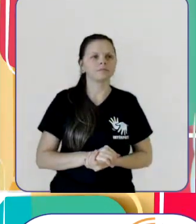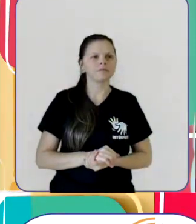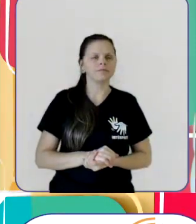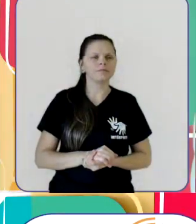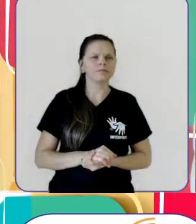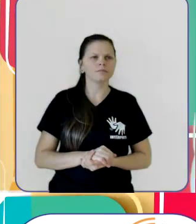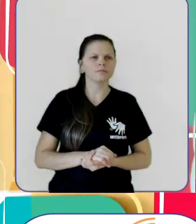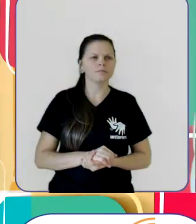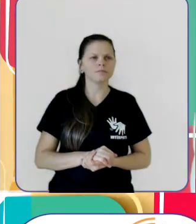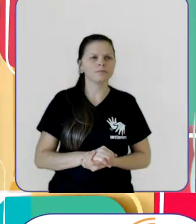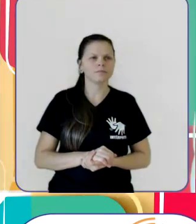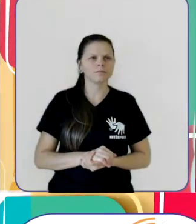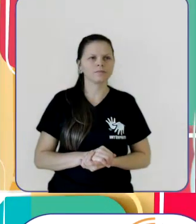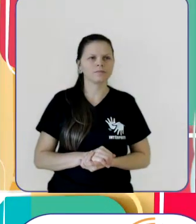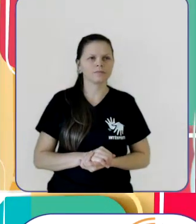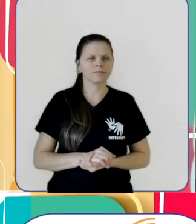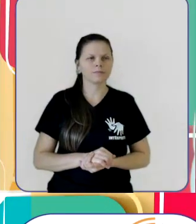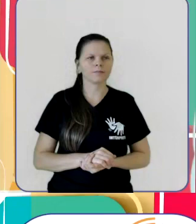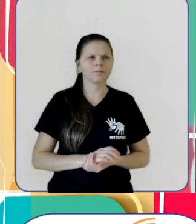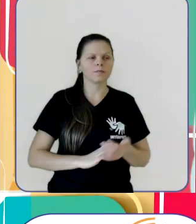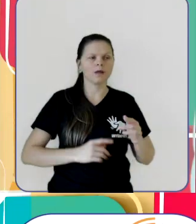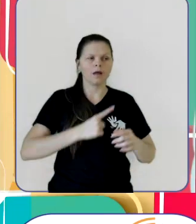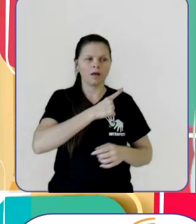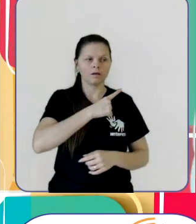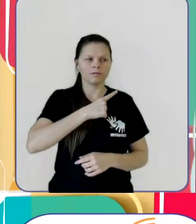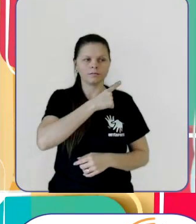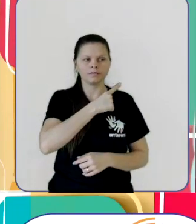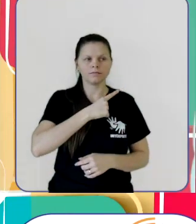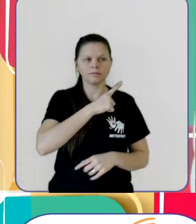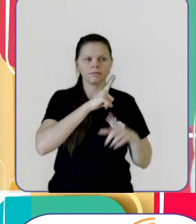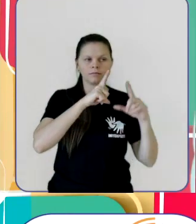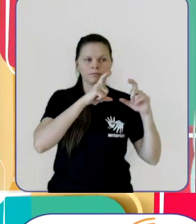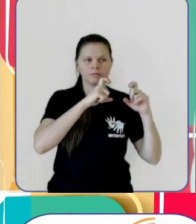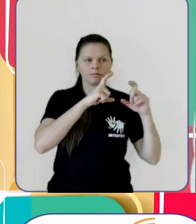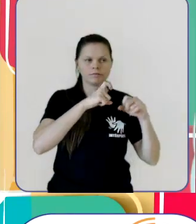Aí nós temos aí, né? Essa imagem aí é mostrando